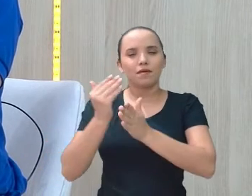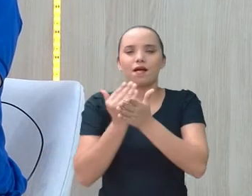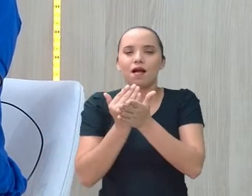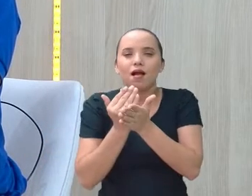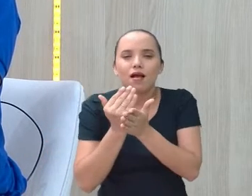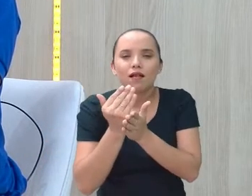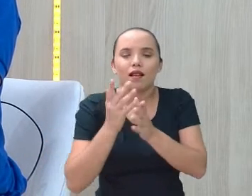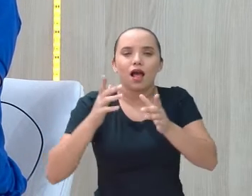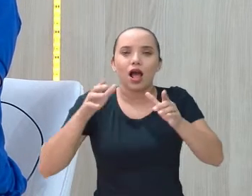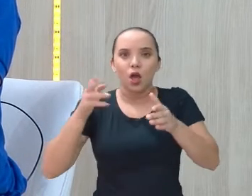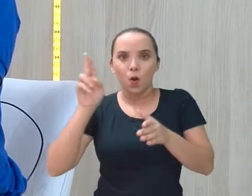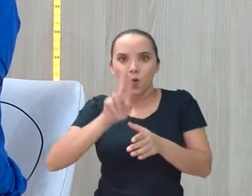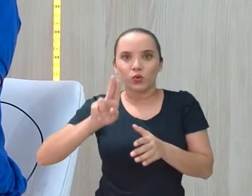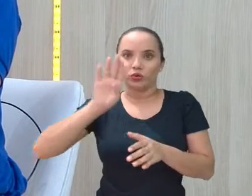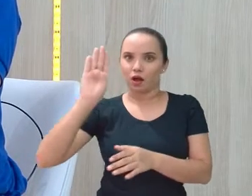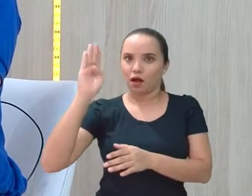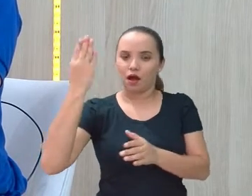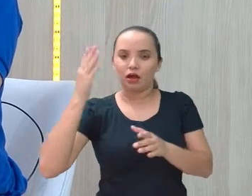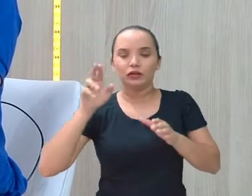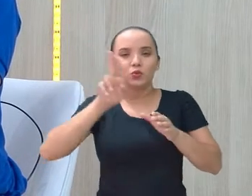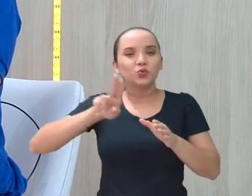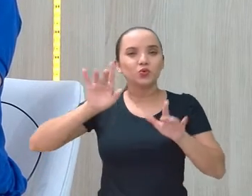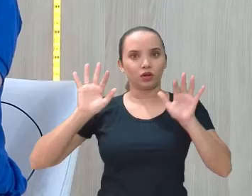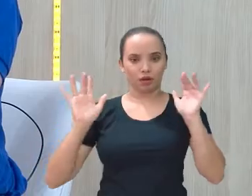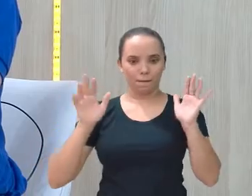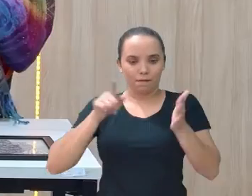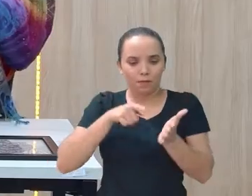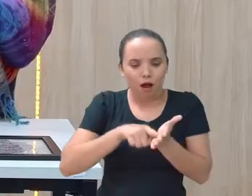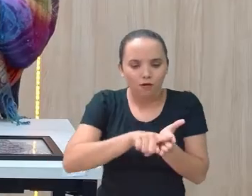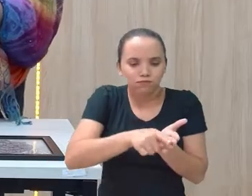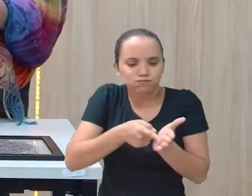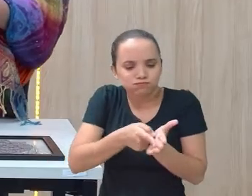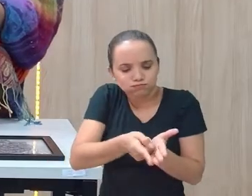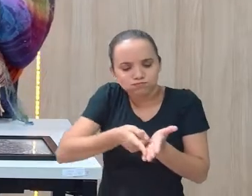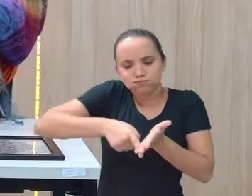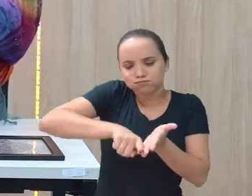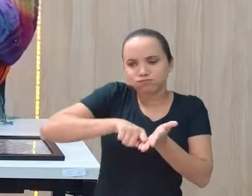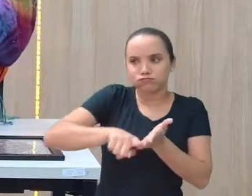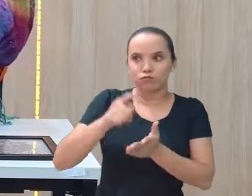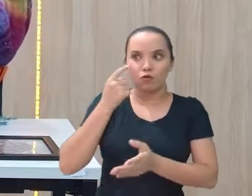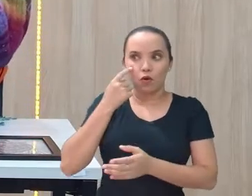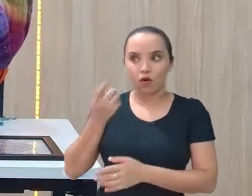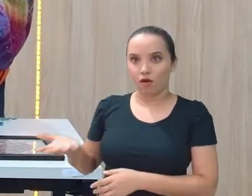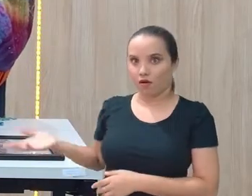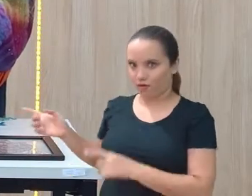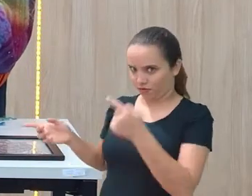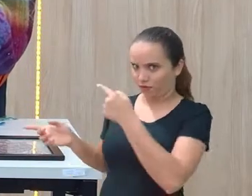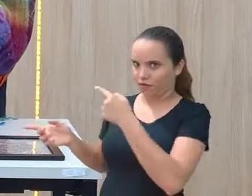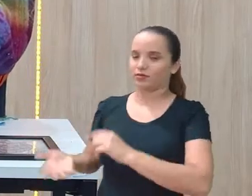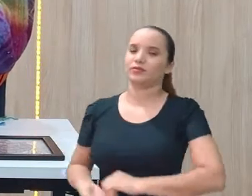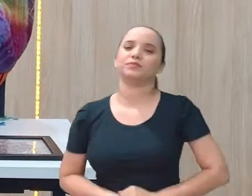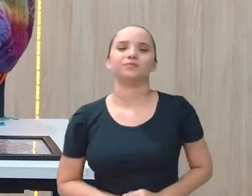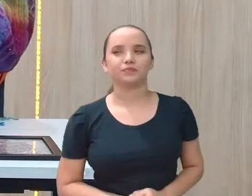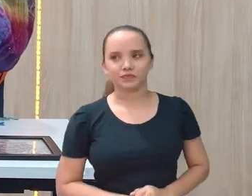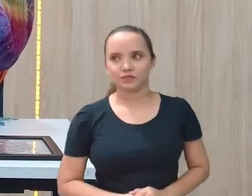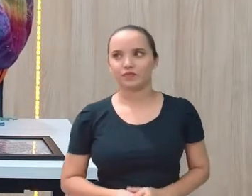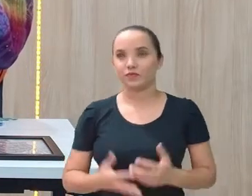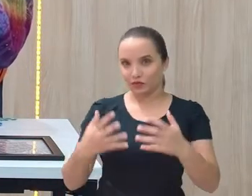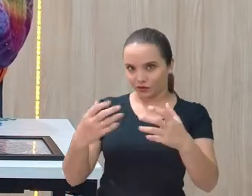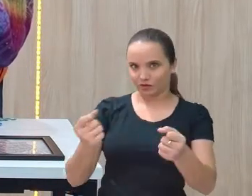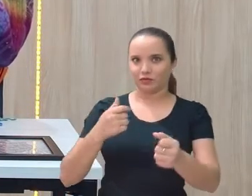madeirinha. Tá? Entalhada à mão. E entalhada. Olha aqui esse trabalho. Vamos embora que eu estou dando trabalho à minha